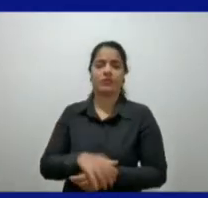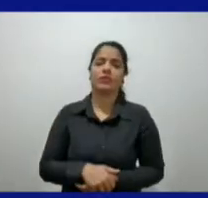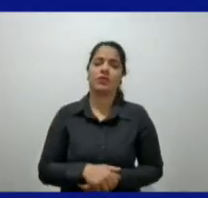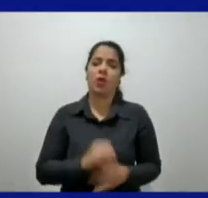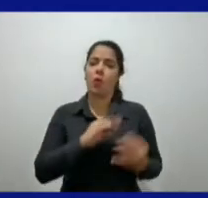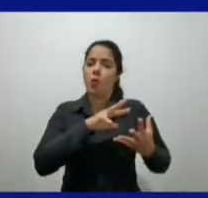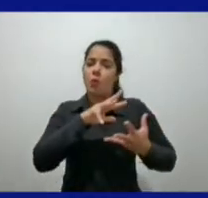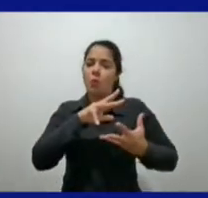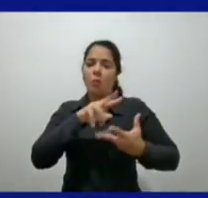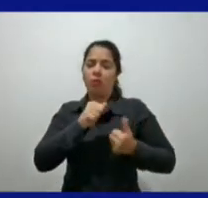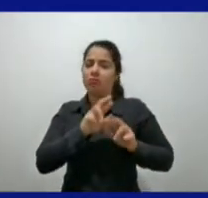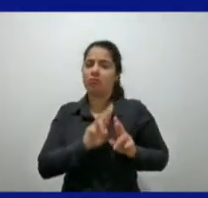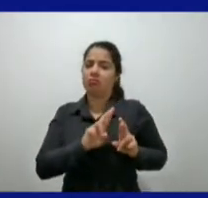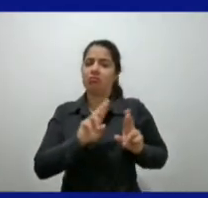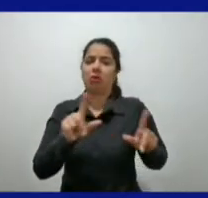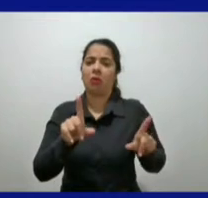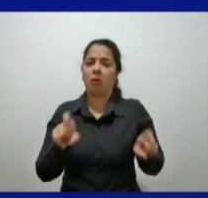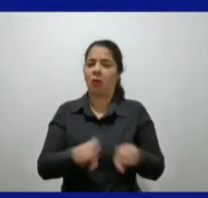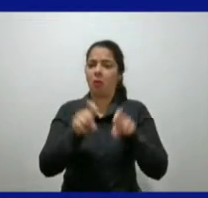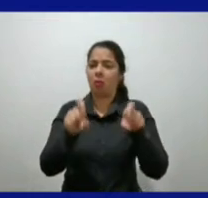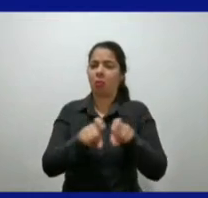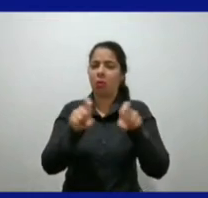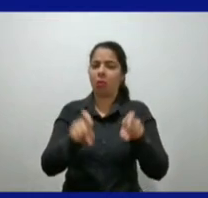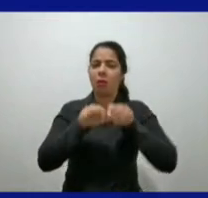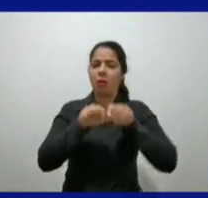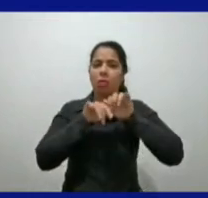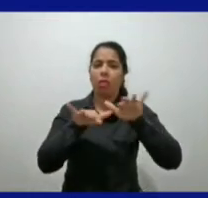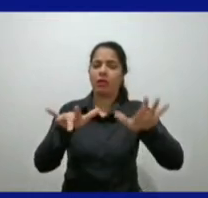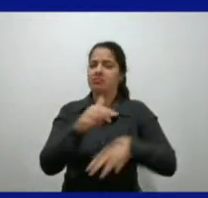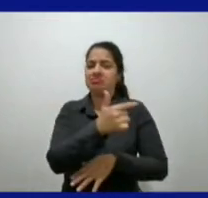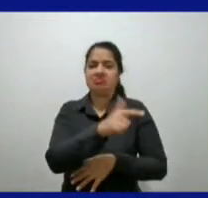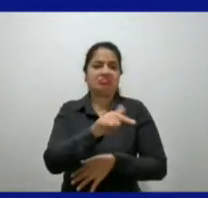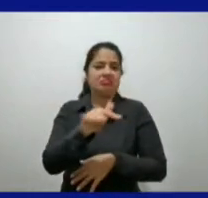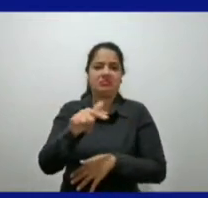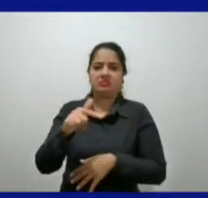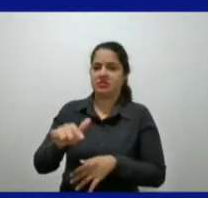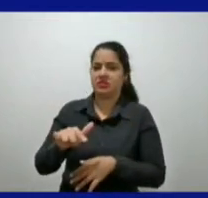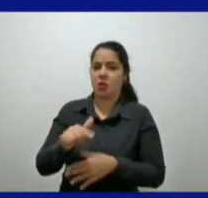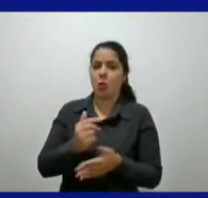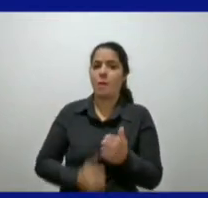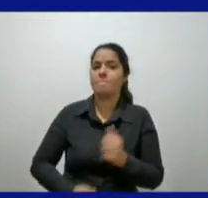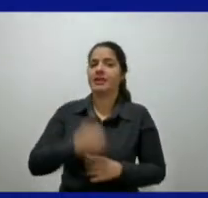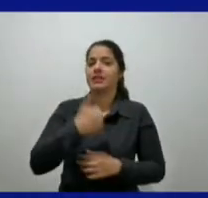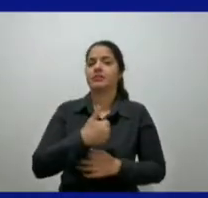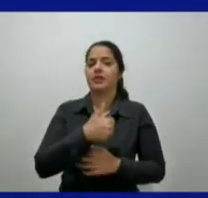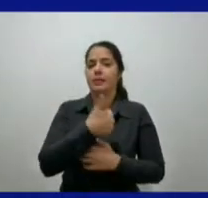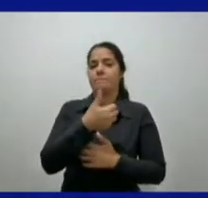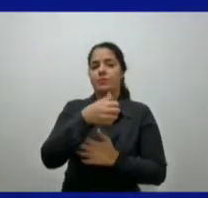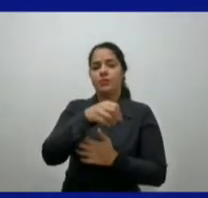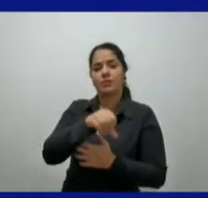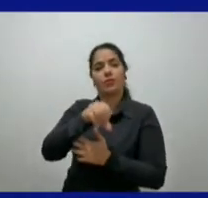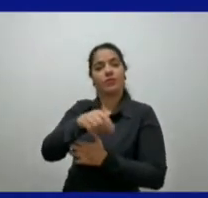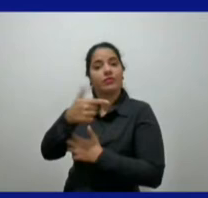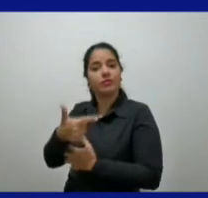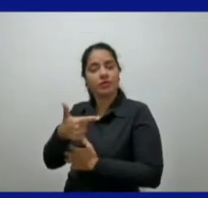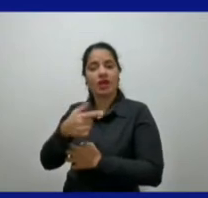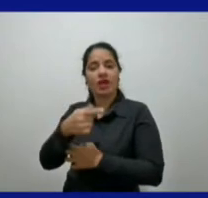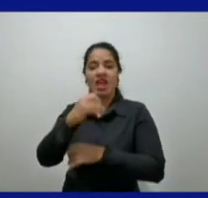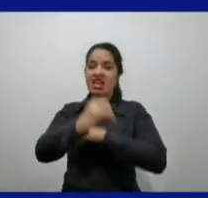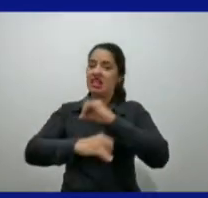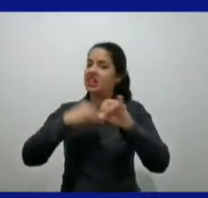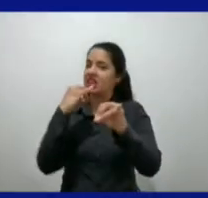tínhamos computador, eu fui ter o meu primeiro computador em 1992, nós não tínhamos internet, as maiores empresas eram